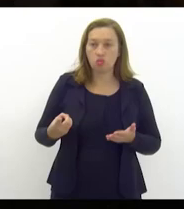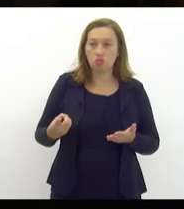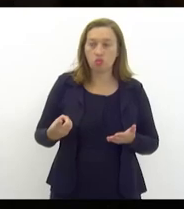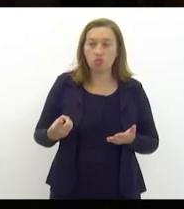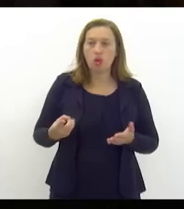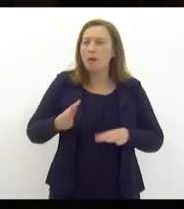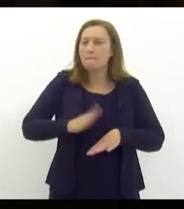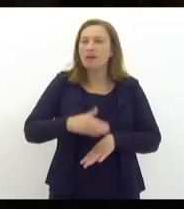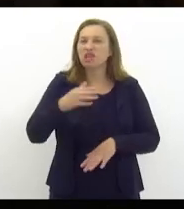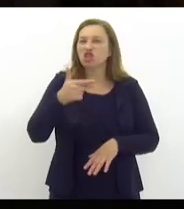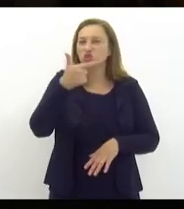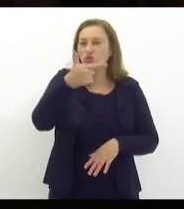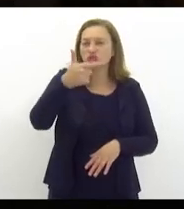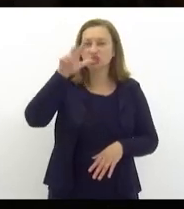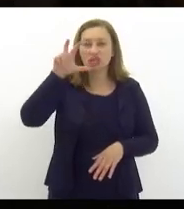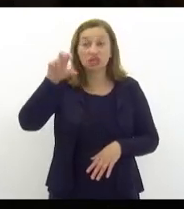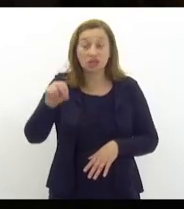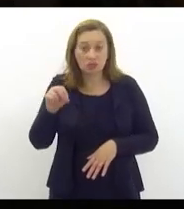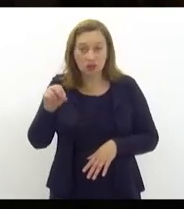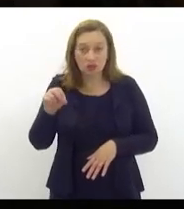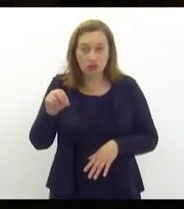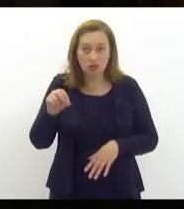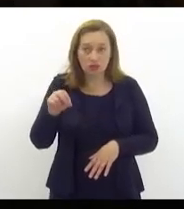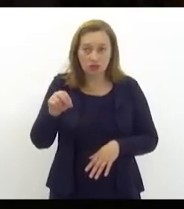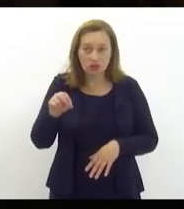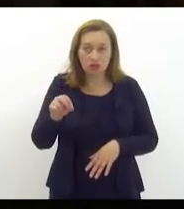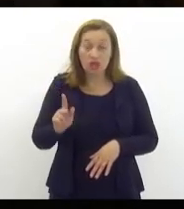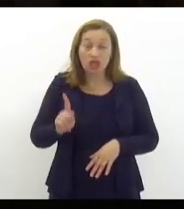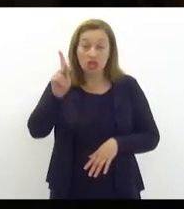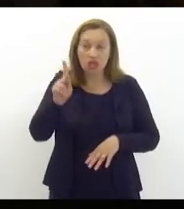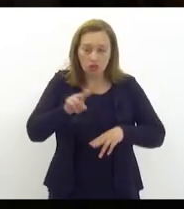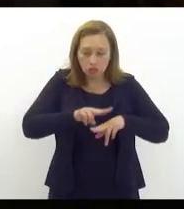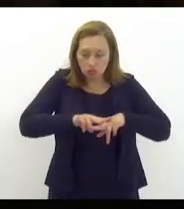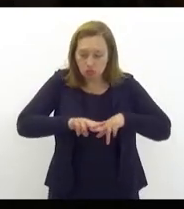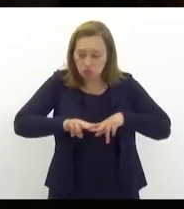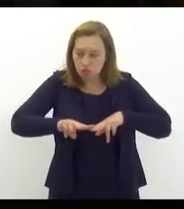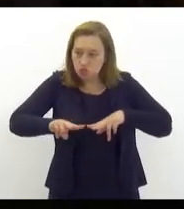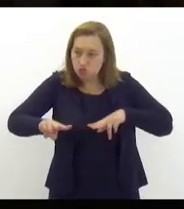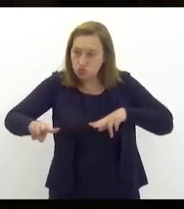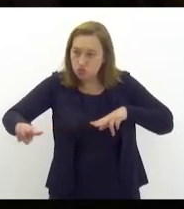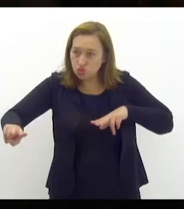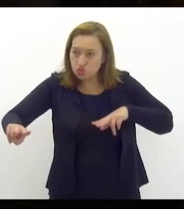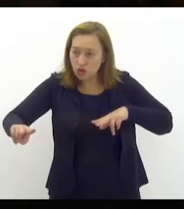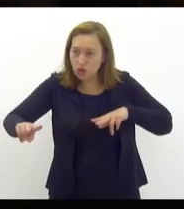Mais de 250 quilômetros de linha. O metrô,